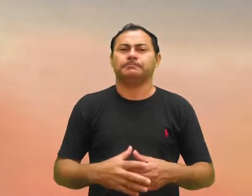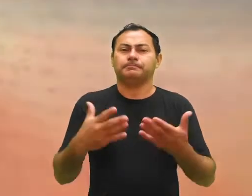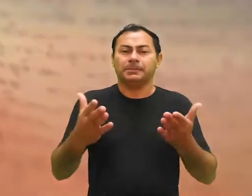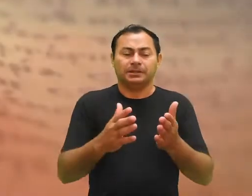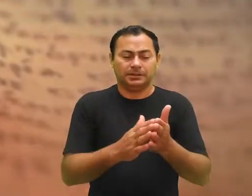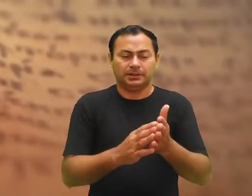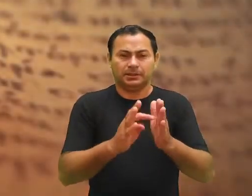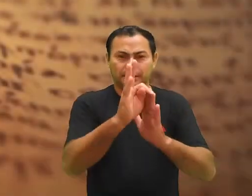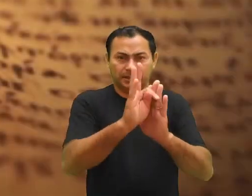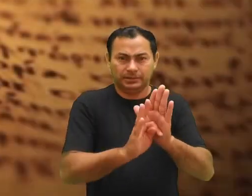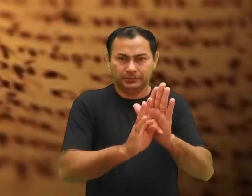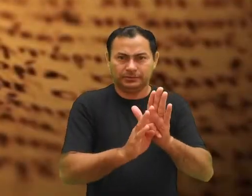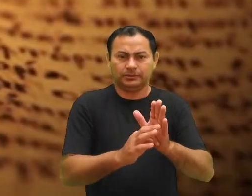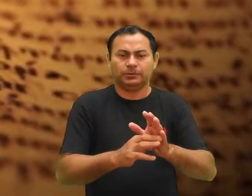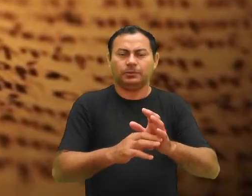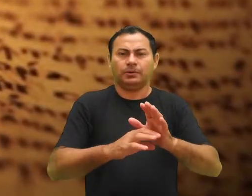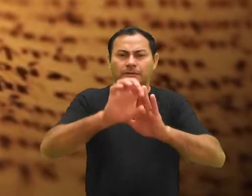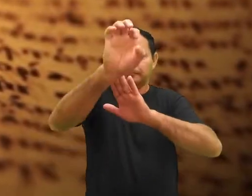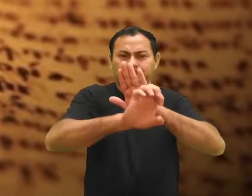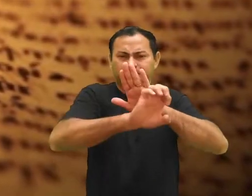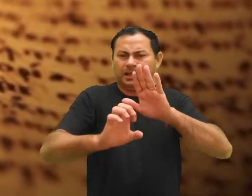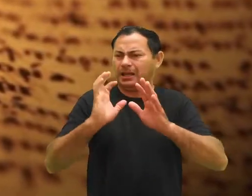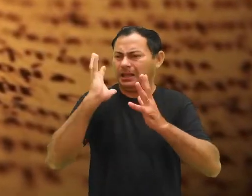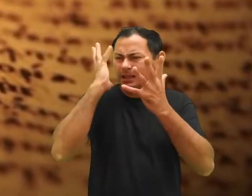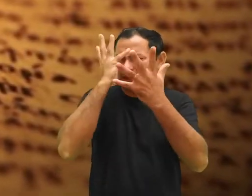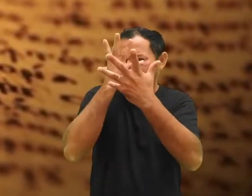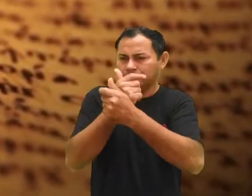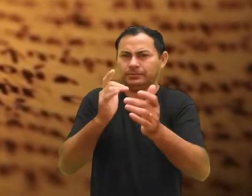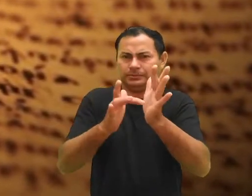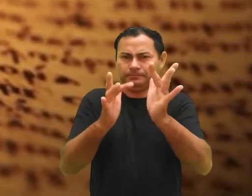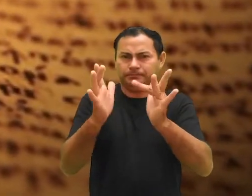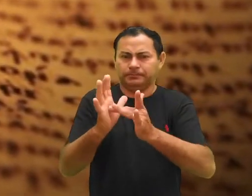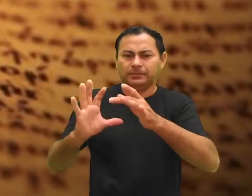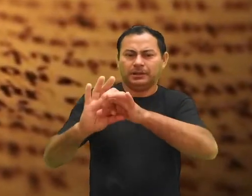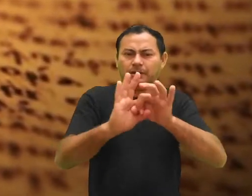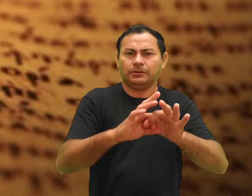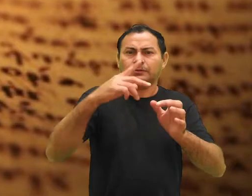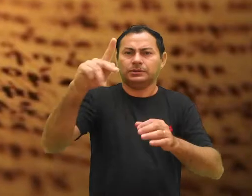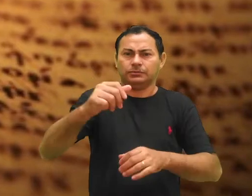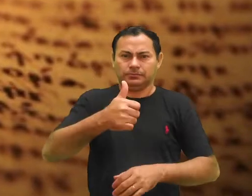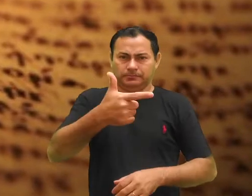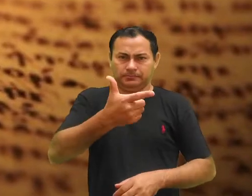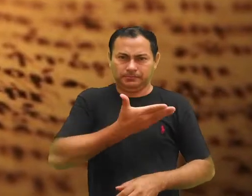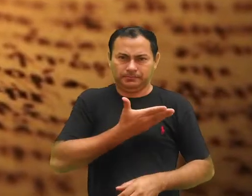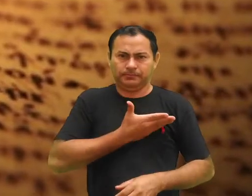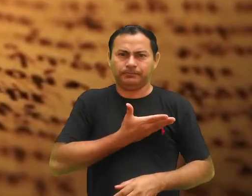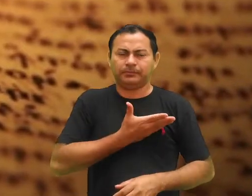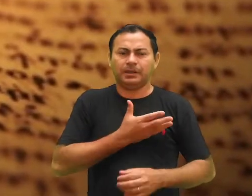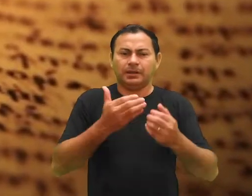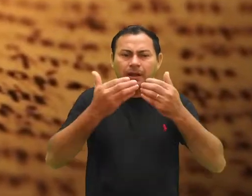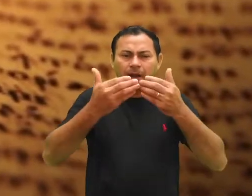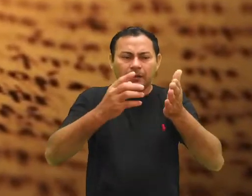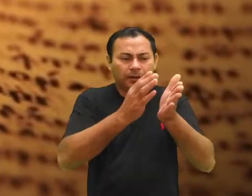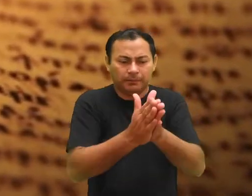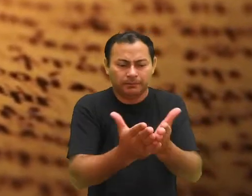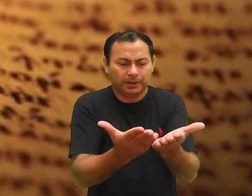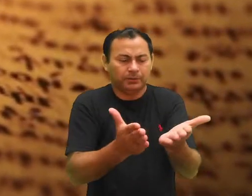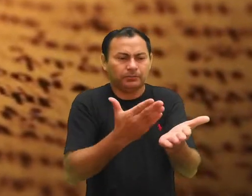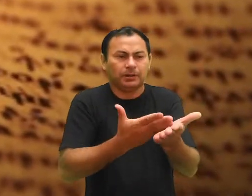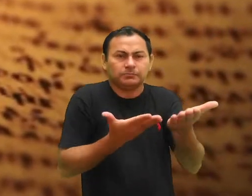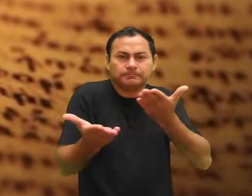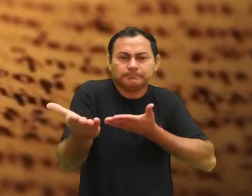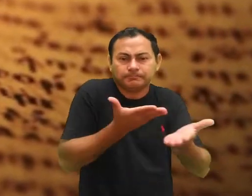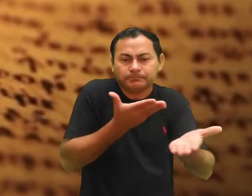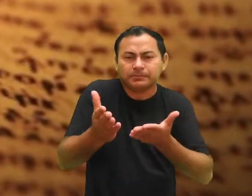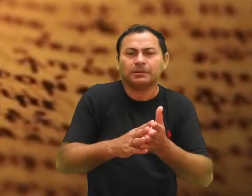dia. Esta passagem dos Evangelhos é fascinante. Jesus estava reunido com seus apóstolos e lhes abriu